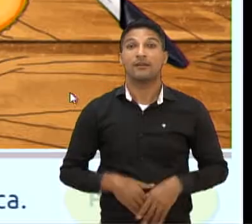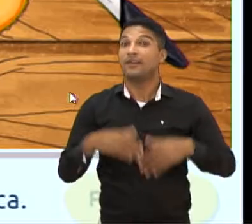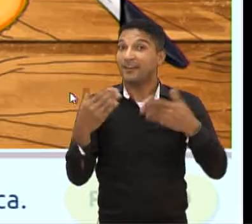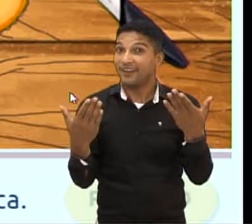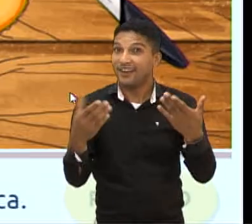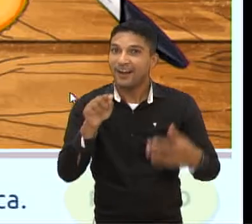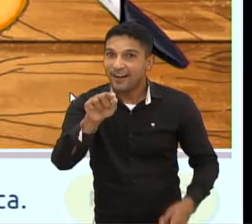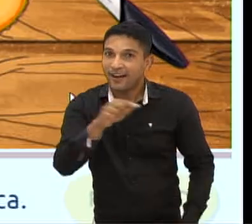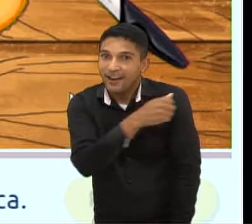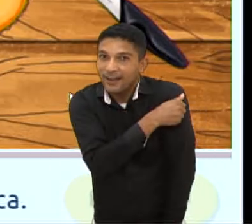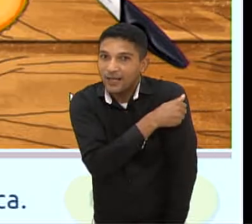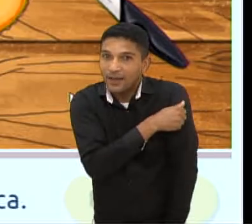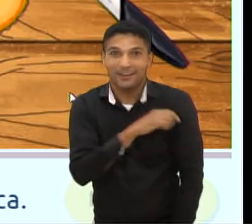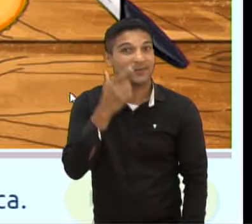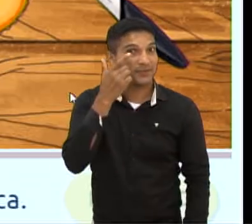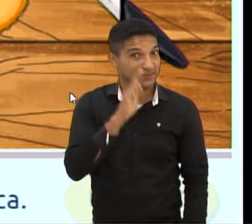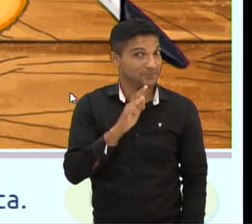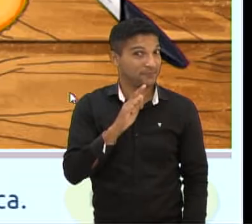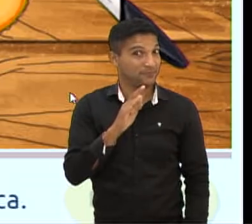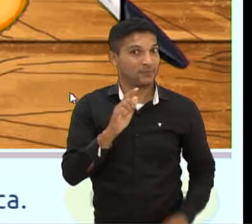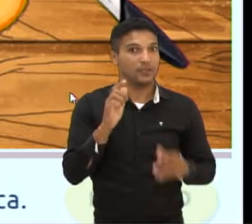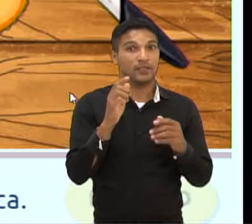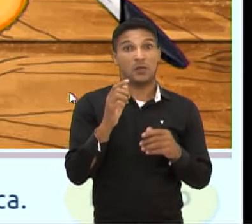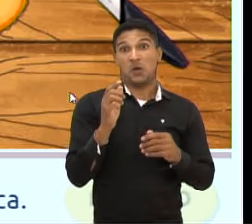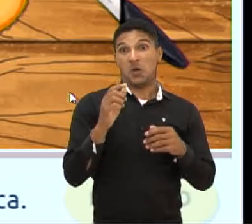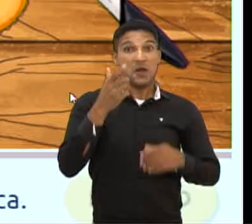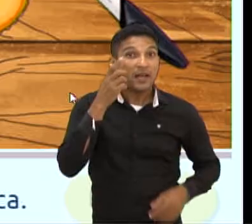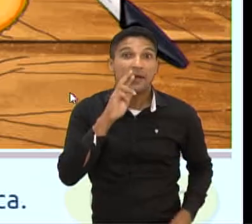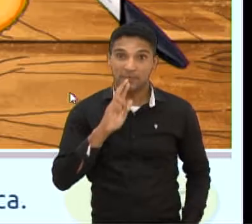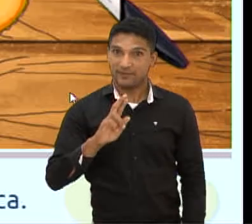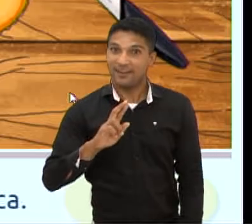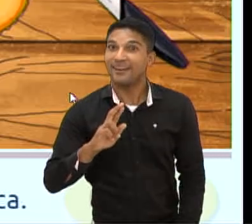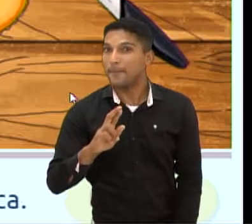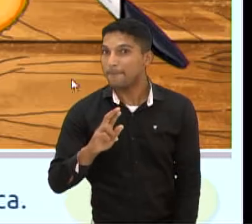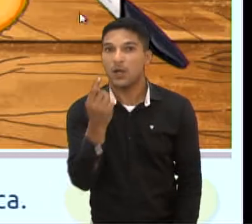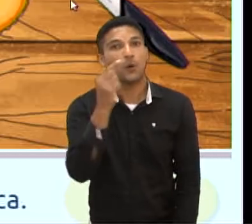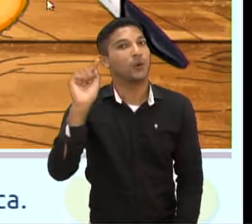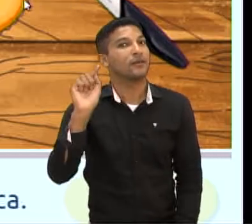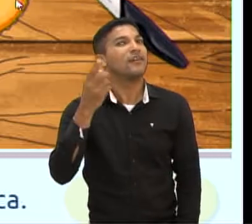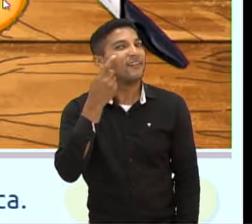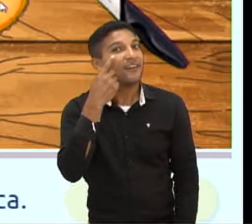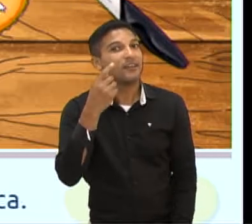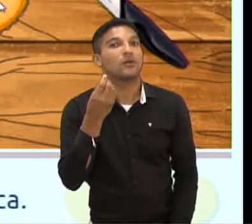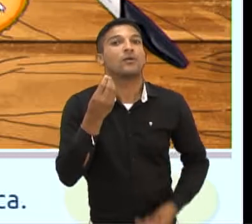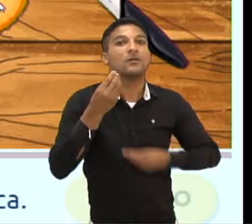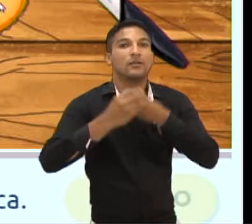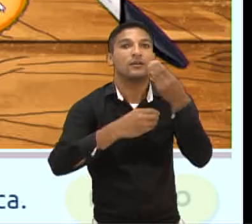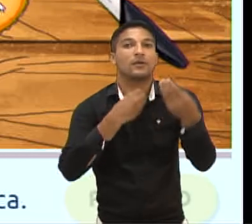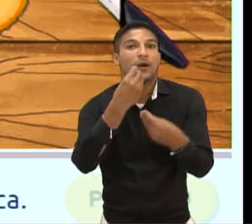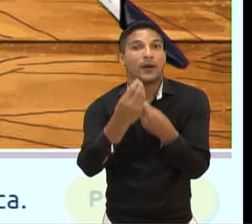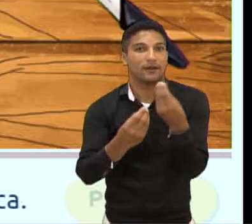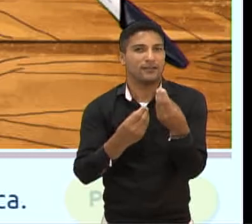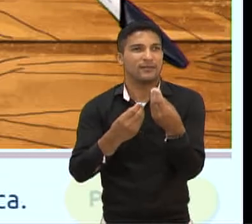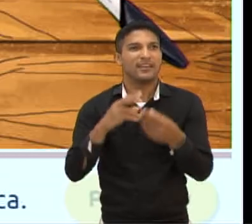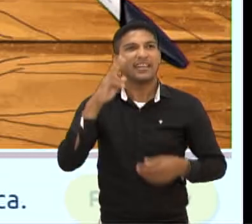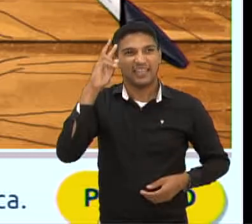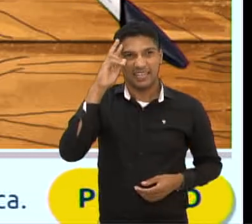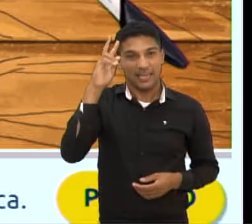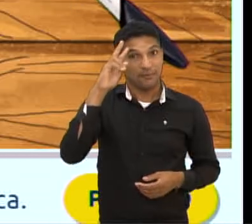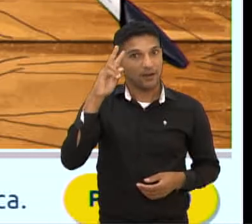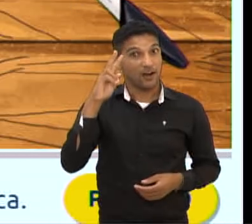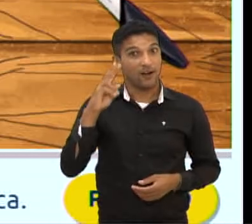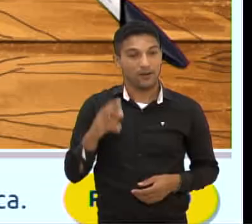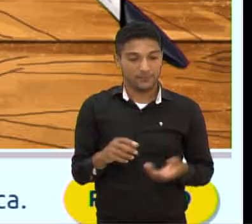E aí, galera, como que foi essa quarta fase? Quarta e última fase do nosso jogo. Então, vamos usar a tática que iniciamos no início.